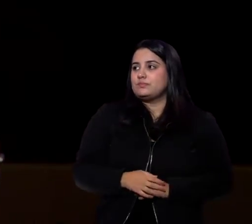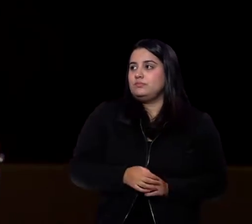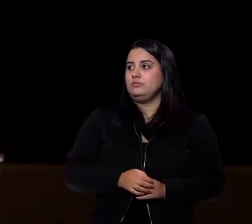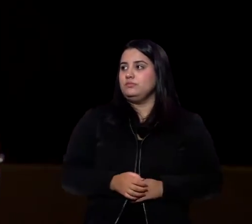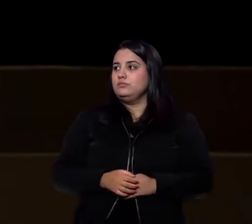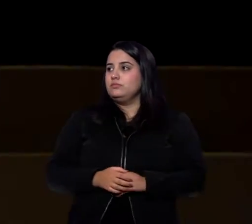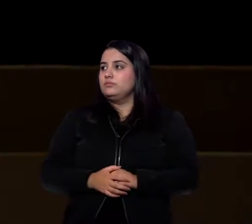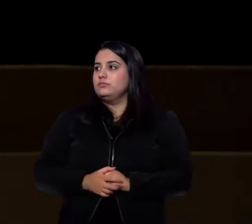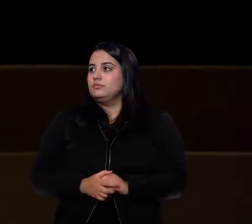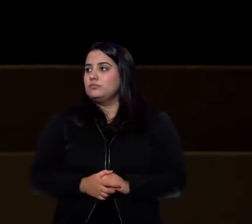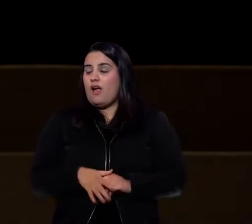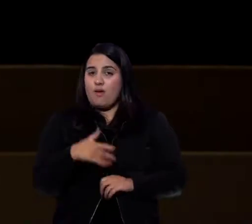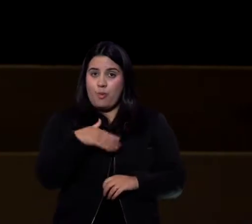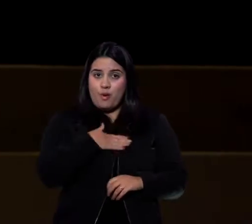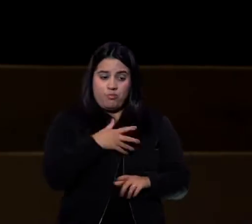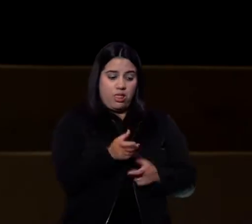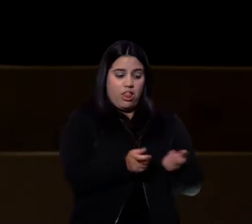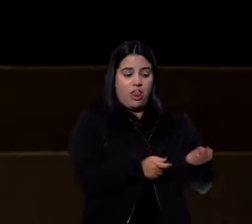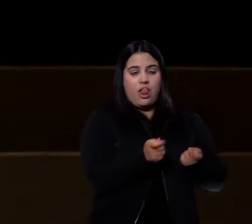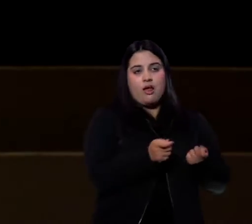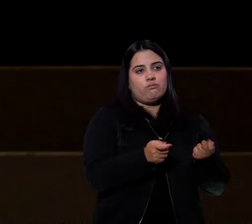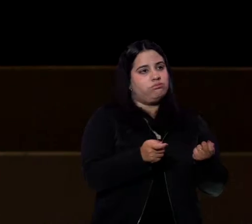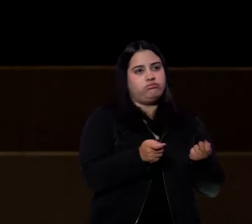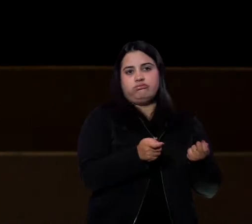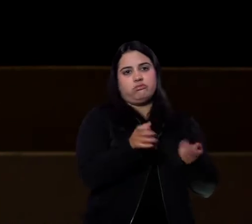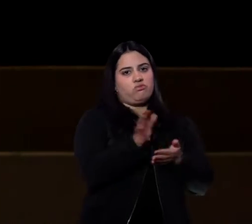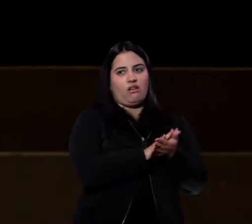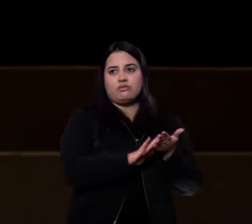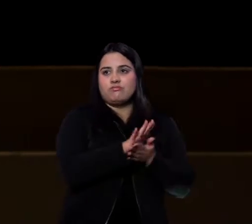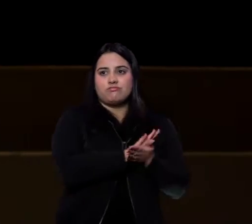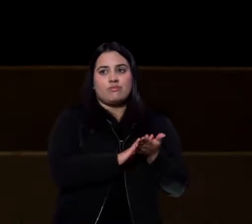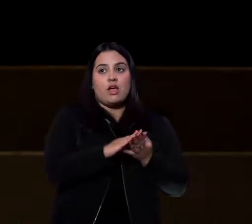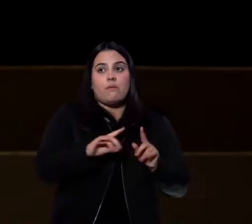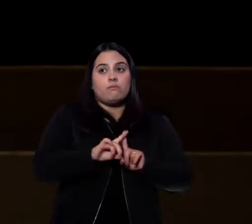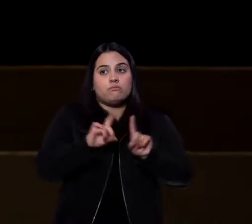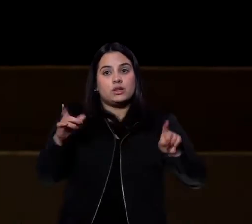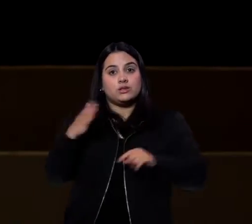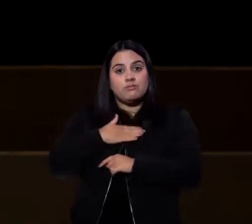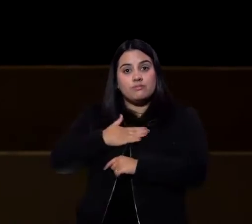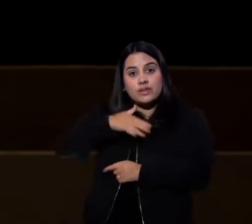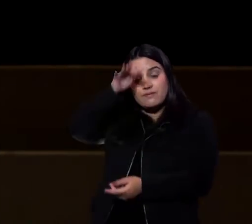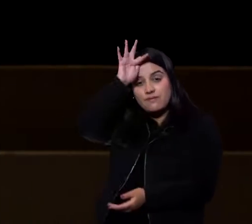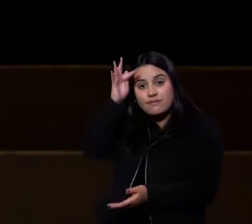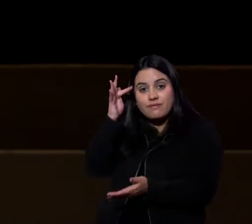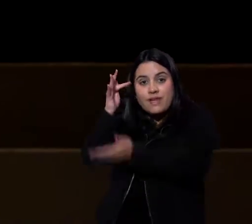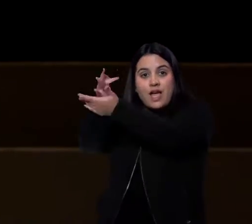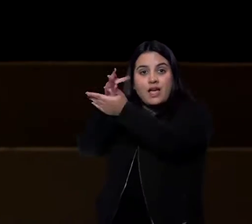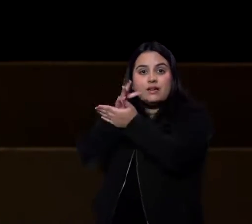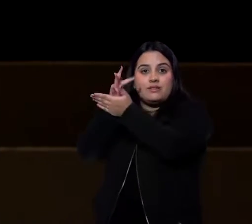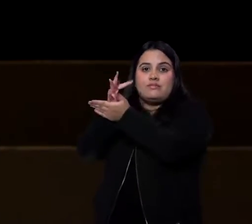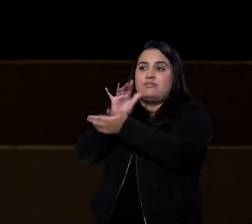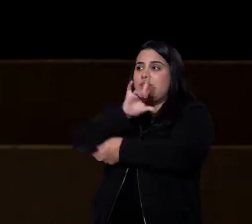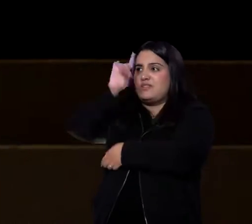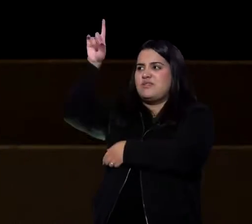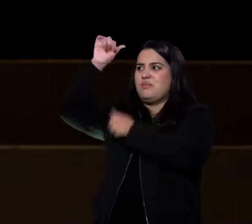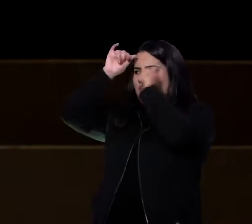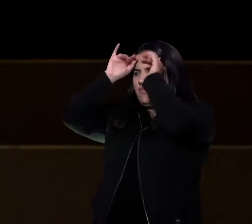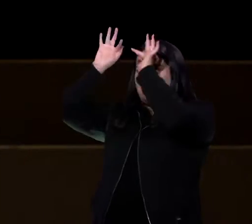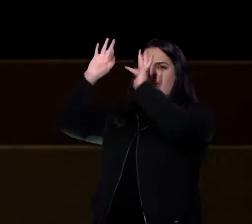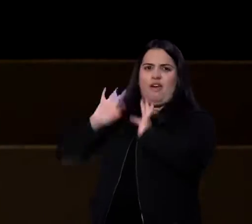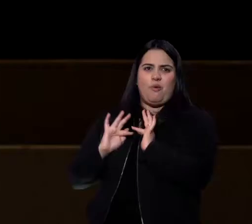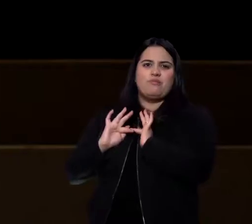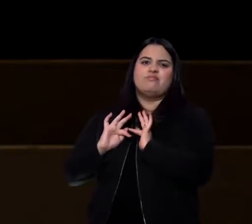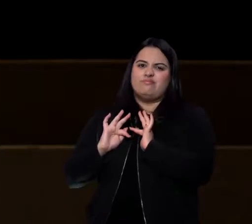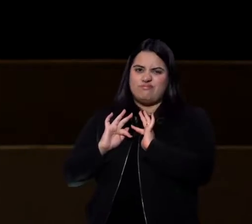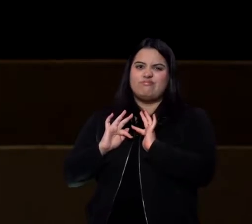estava tudo fora do meu controle, mas quando a gente deposita a nossa fé no Senhor, Ele é fiel para cumprir os planos que Ele tem para as nossas